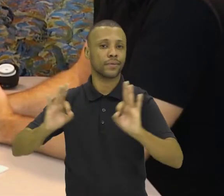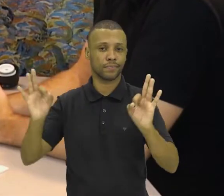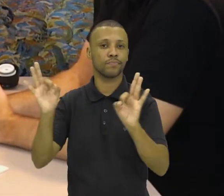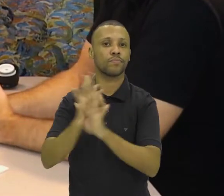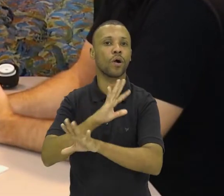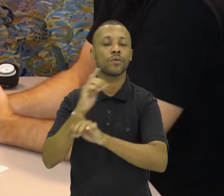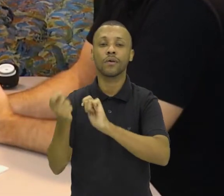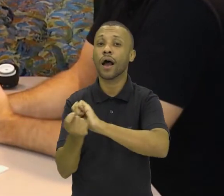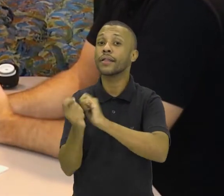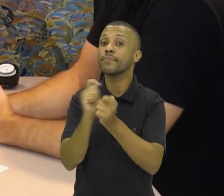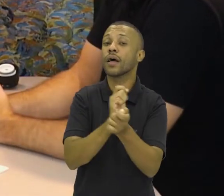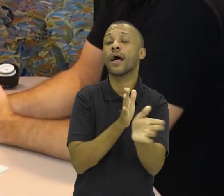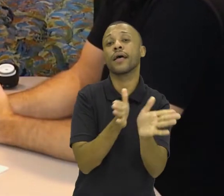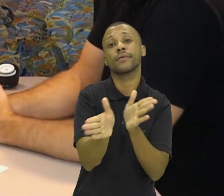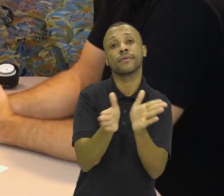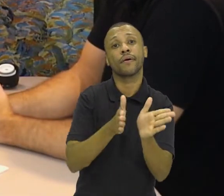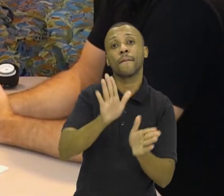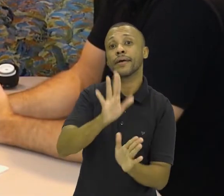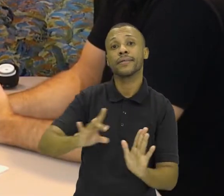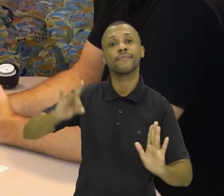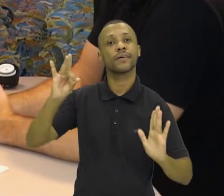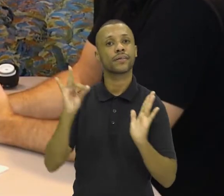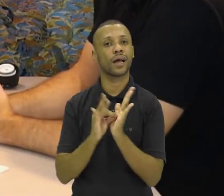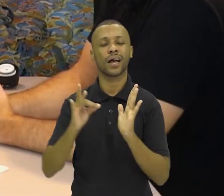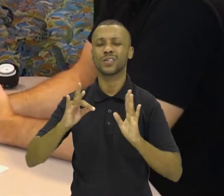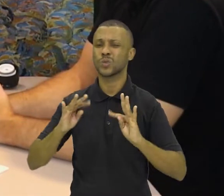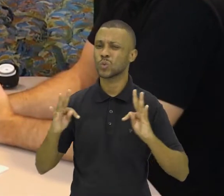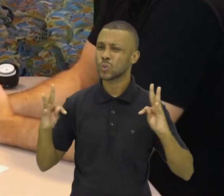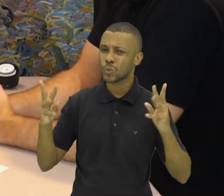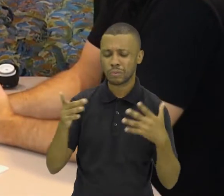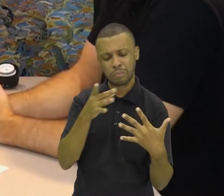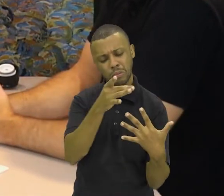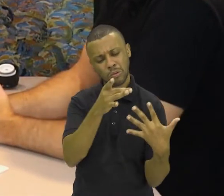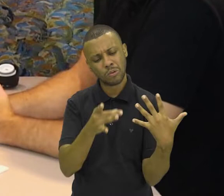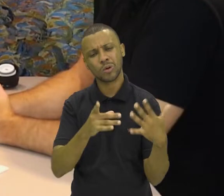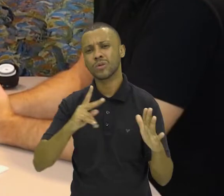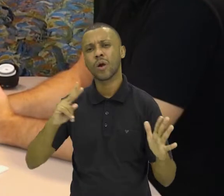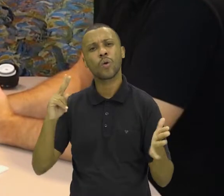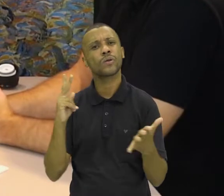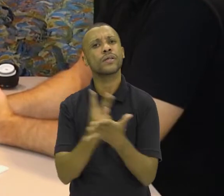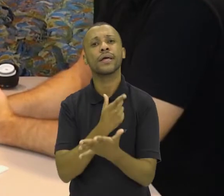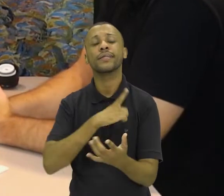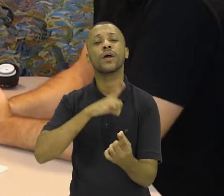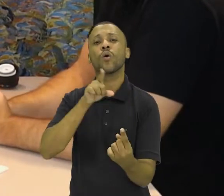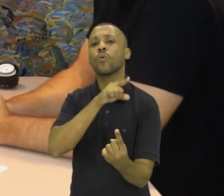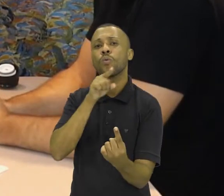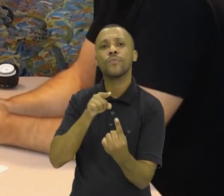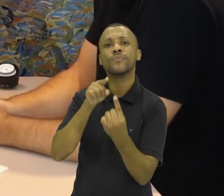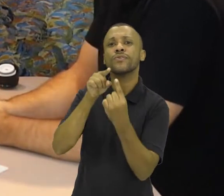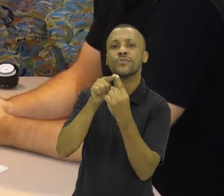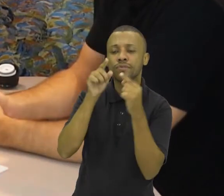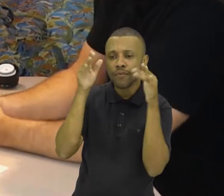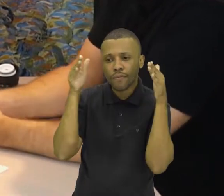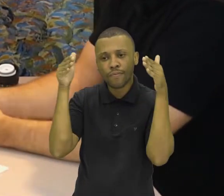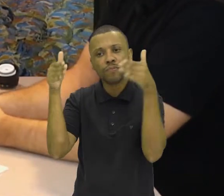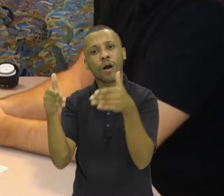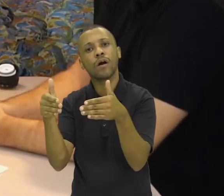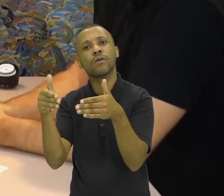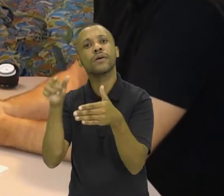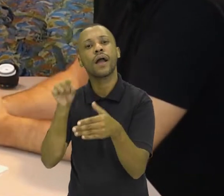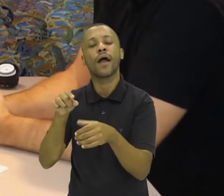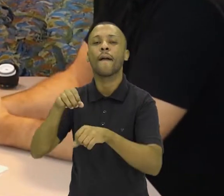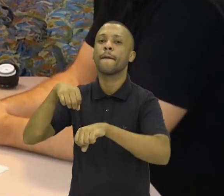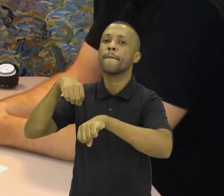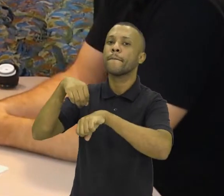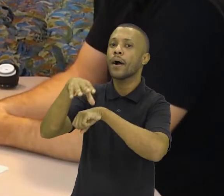preparados para isso. Mas, na verdade, tudo isso chega, e aí, lembrando a quem está nos vendo, ao objetivo do multi-inclusão, que